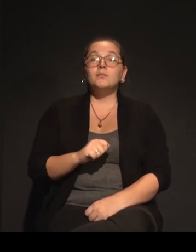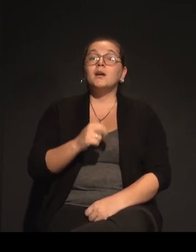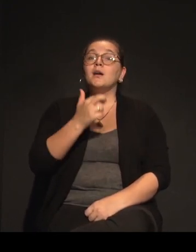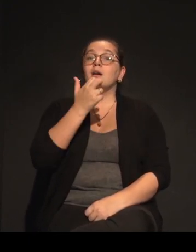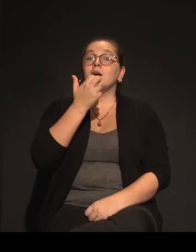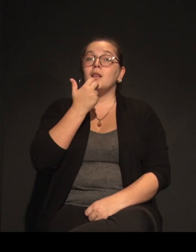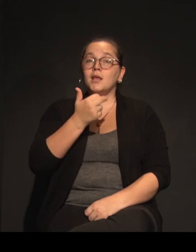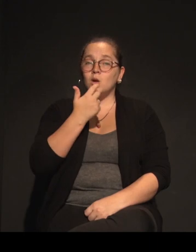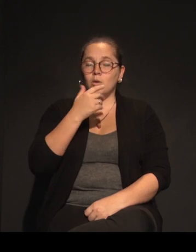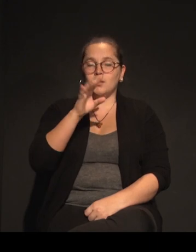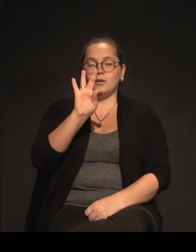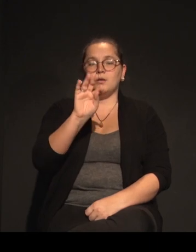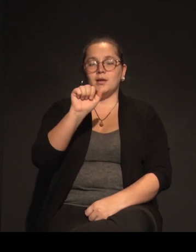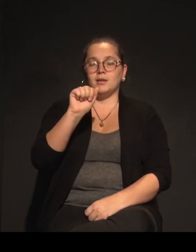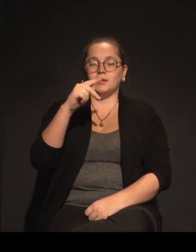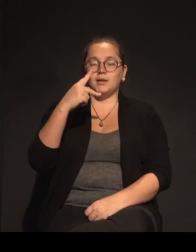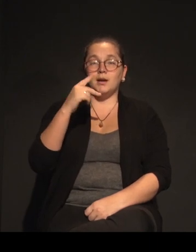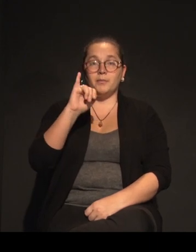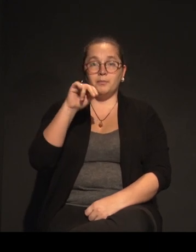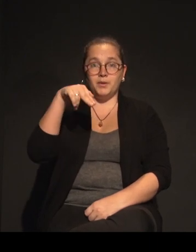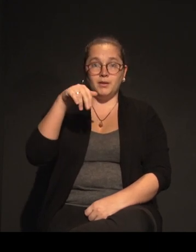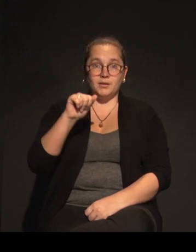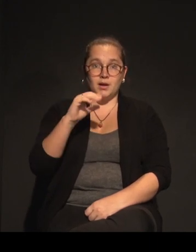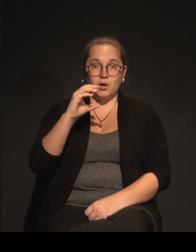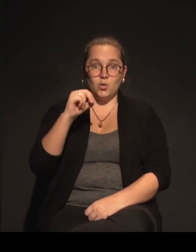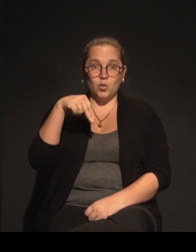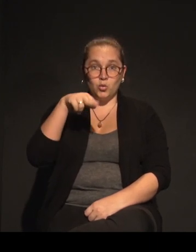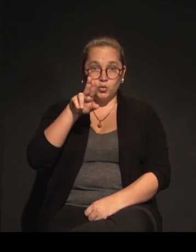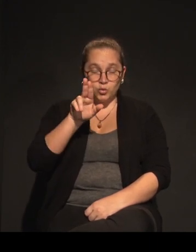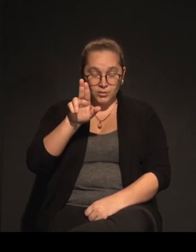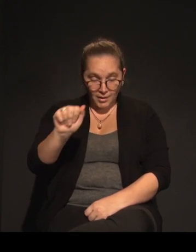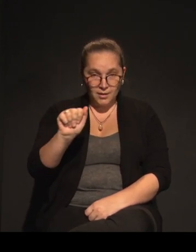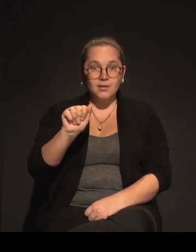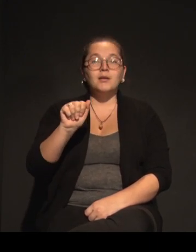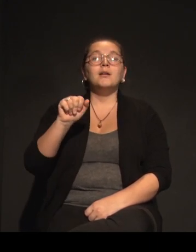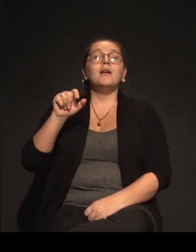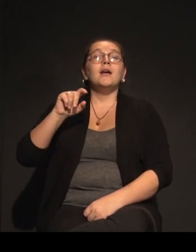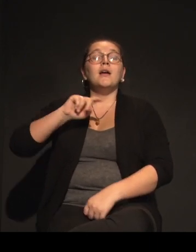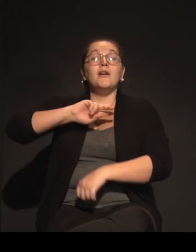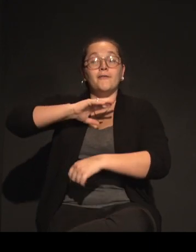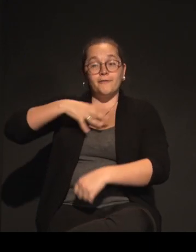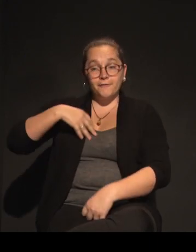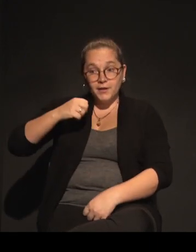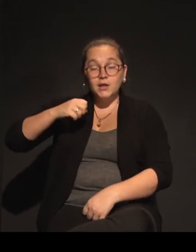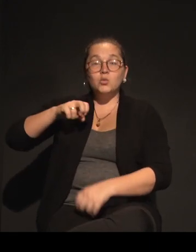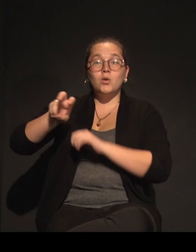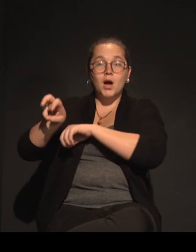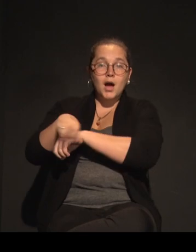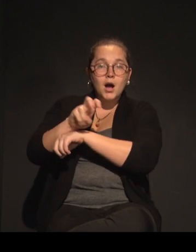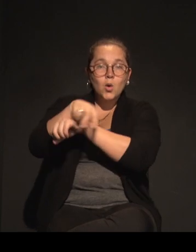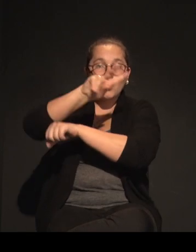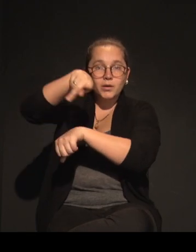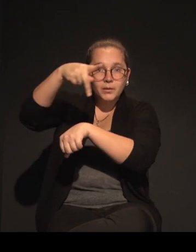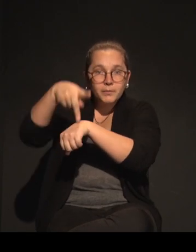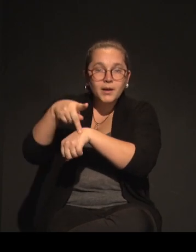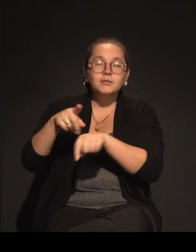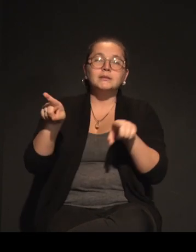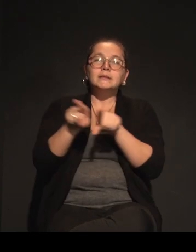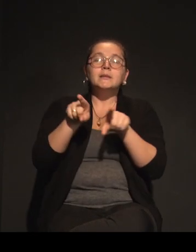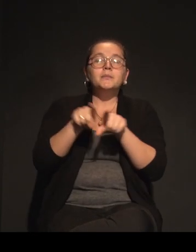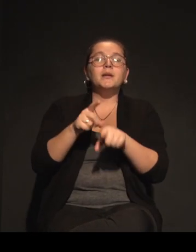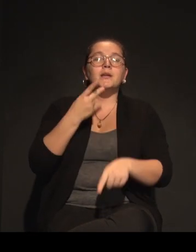popular filho da cobra de pedra também conhecidos como povo túlio khan do alto rio negro